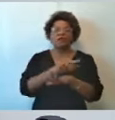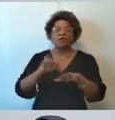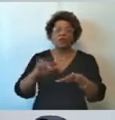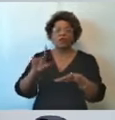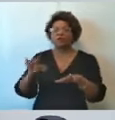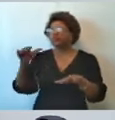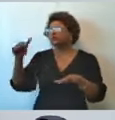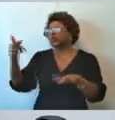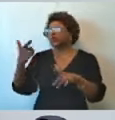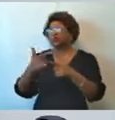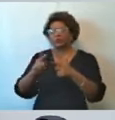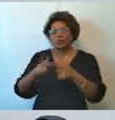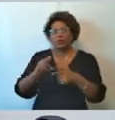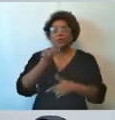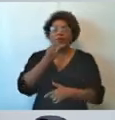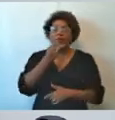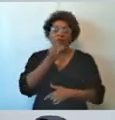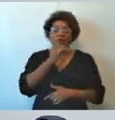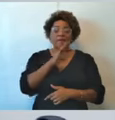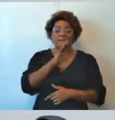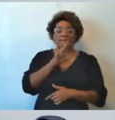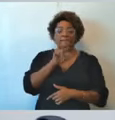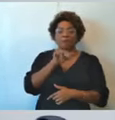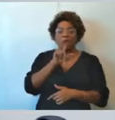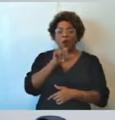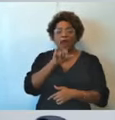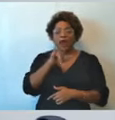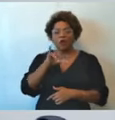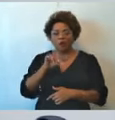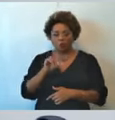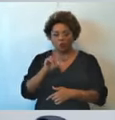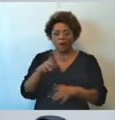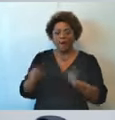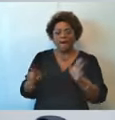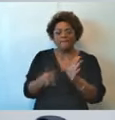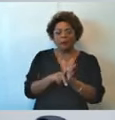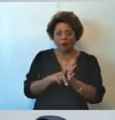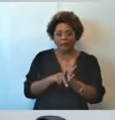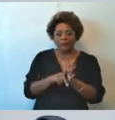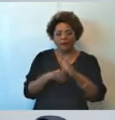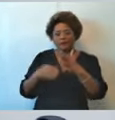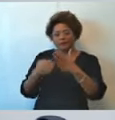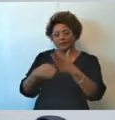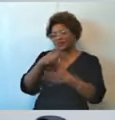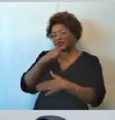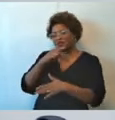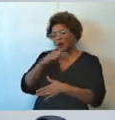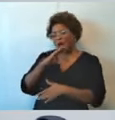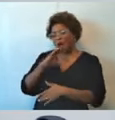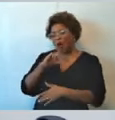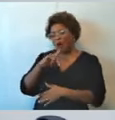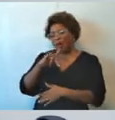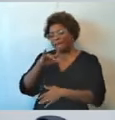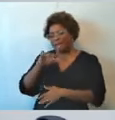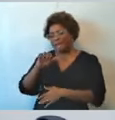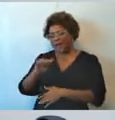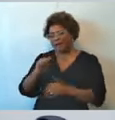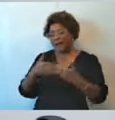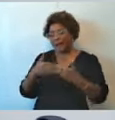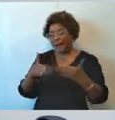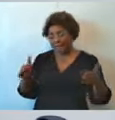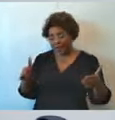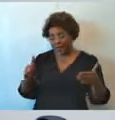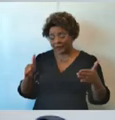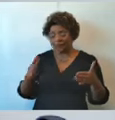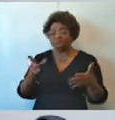a gente tem empreiteiras que prestam serviço para a prefeitura, que faz costela no asfalto, não se coloca uma placa, não se coloca